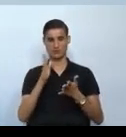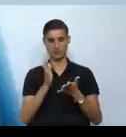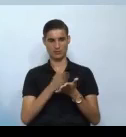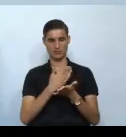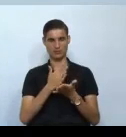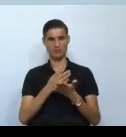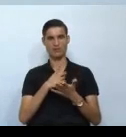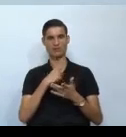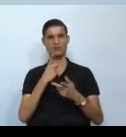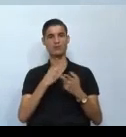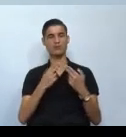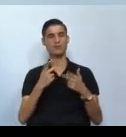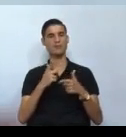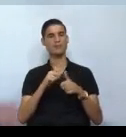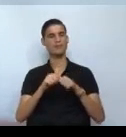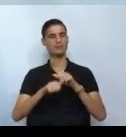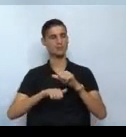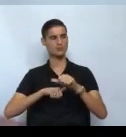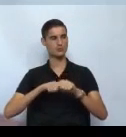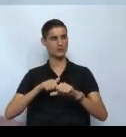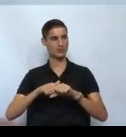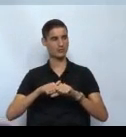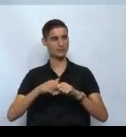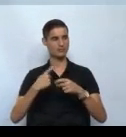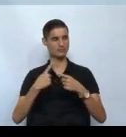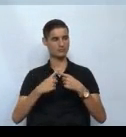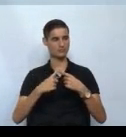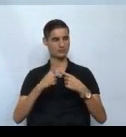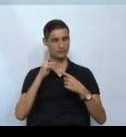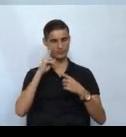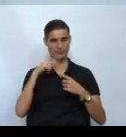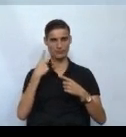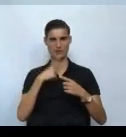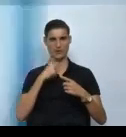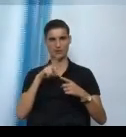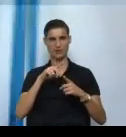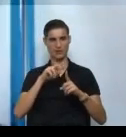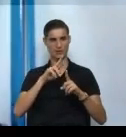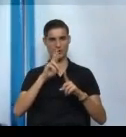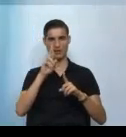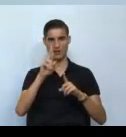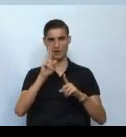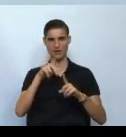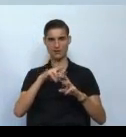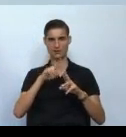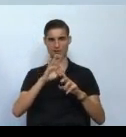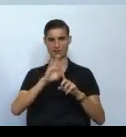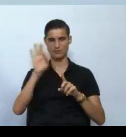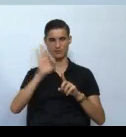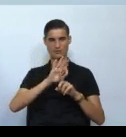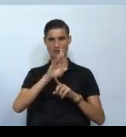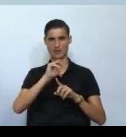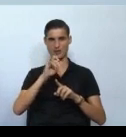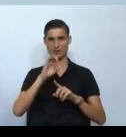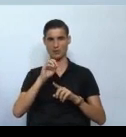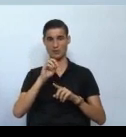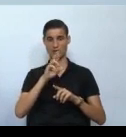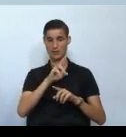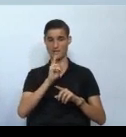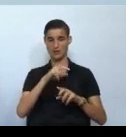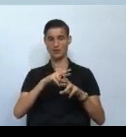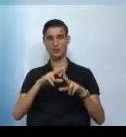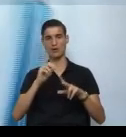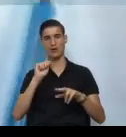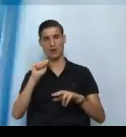livro, vai ter uma coisa que vai mudar. Lembra que aqui eu estou trabalhando com raio igual a R? Lá no seu livro, o raio é igual a